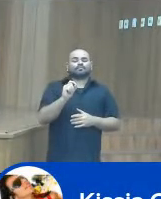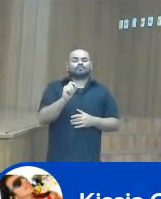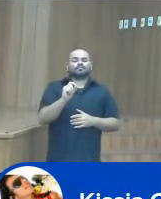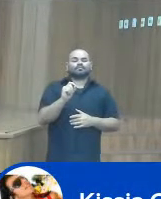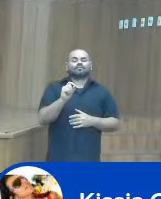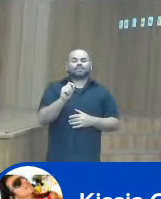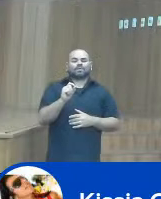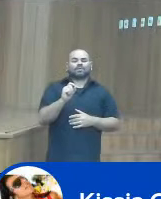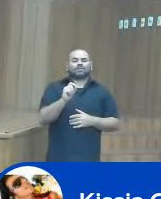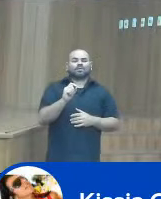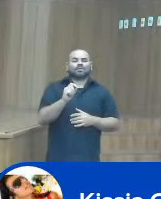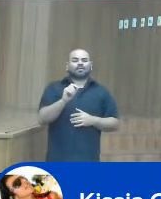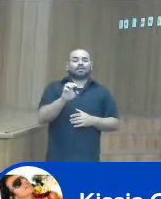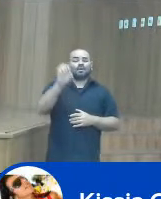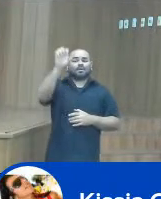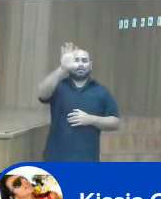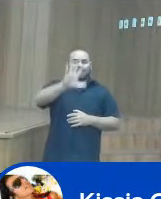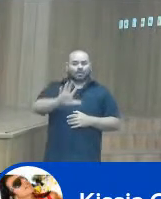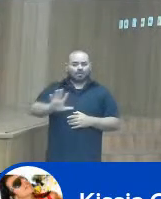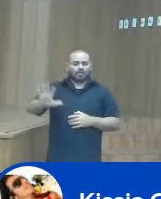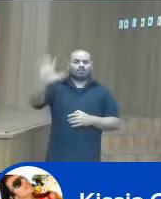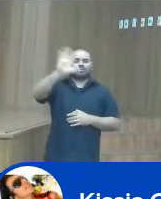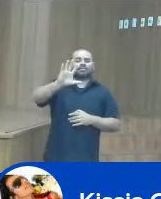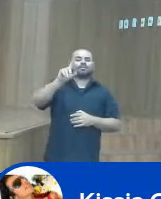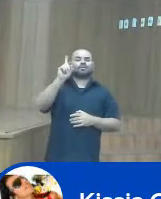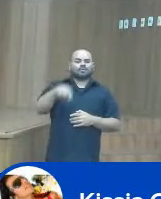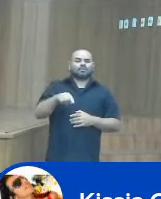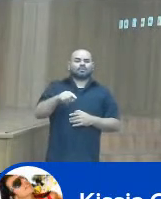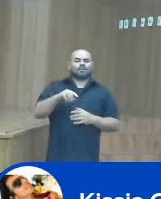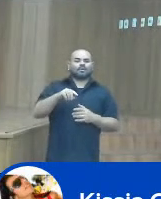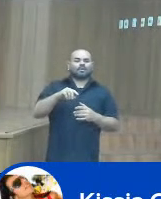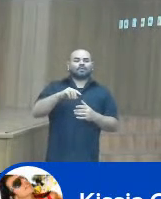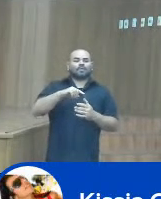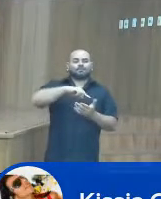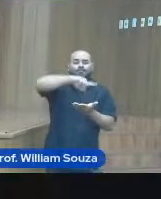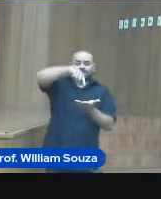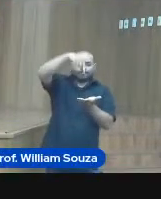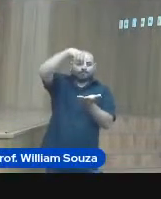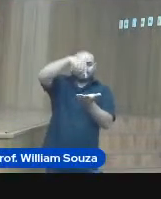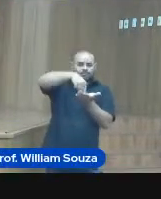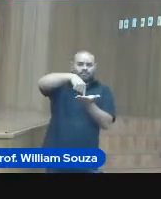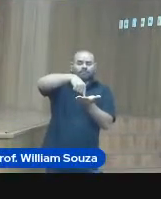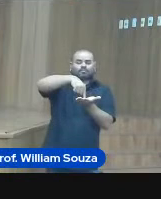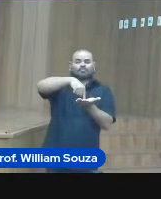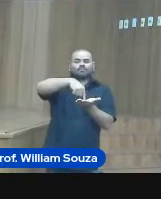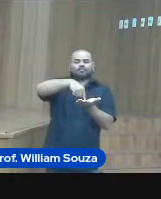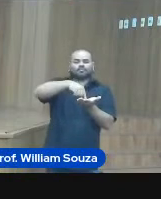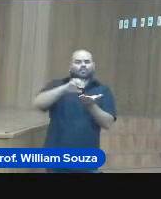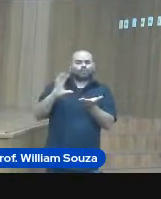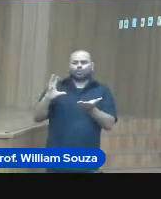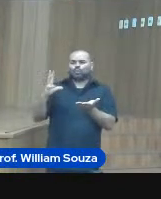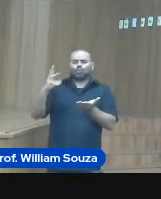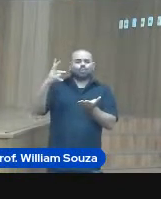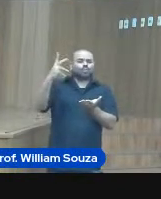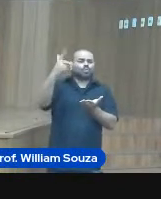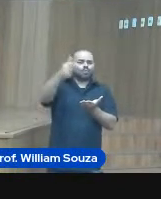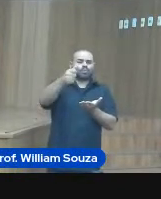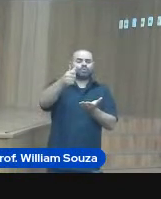a Europa, naturalmente, era o centro, né, o centro de todas